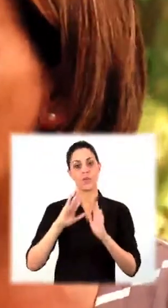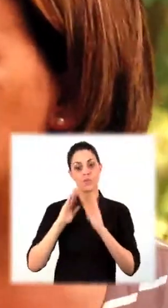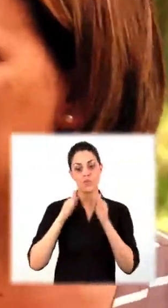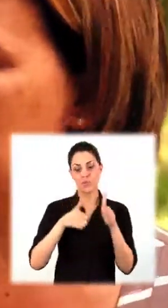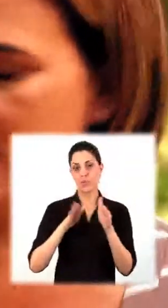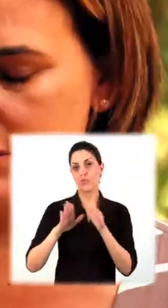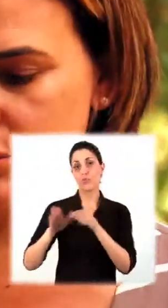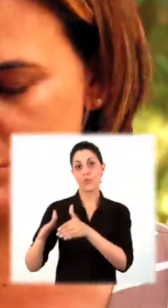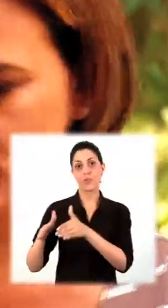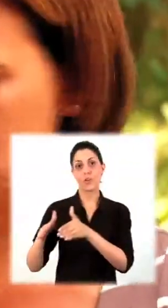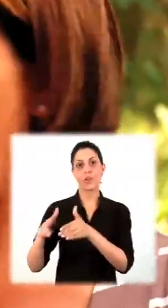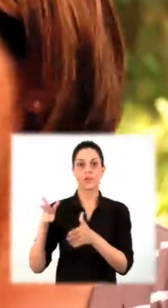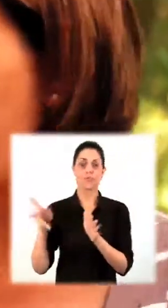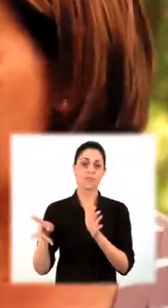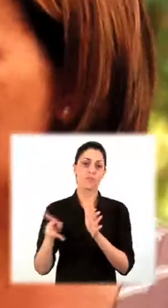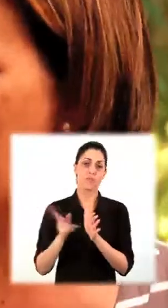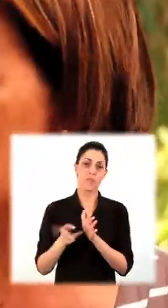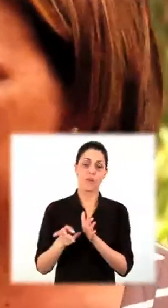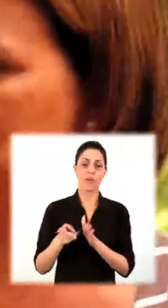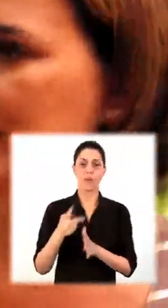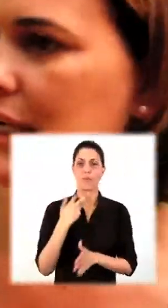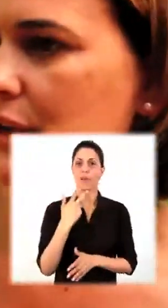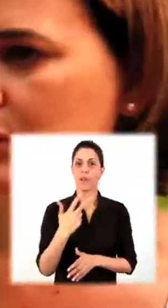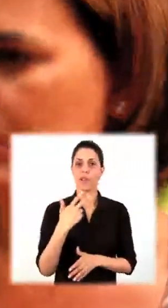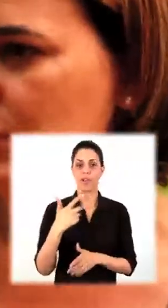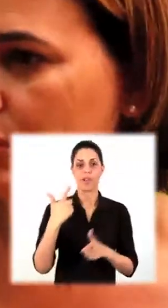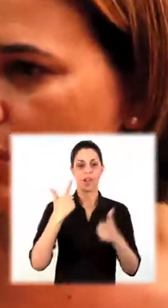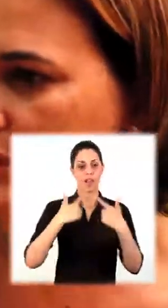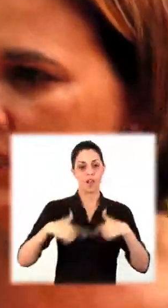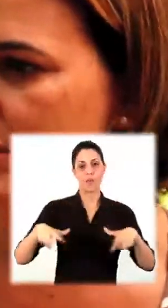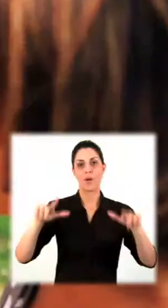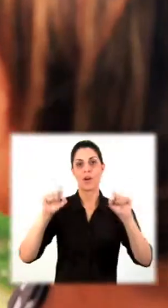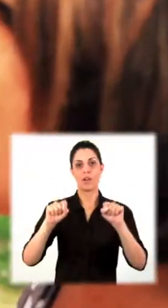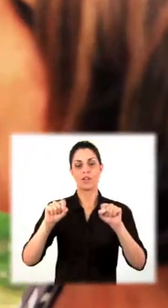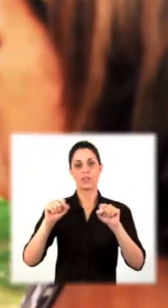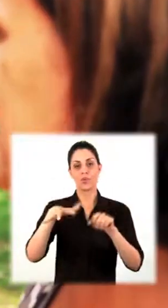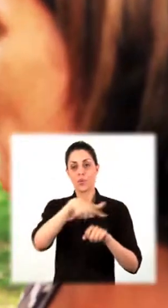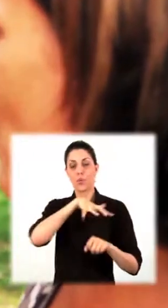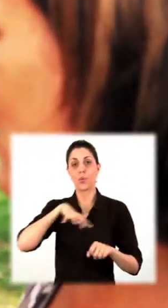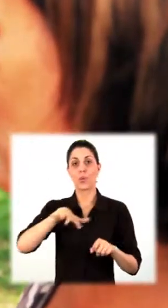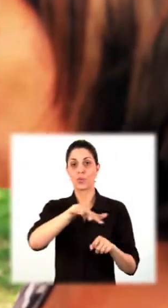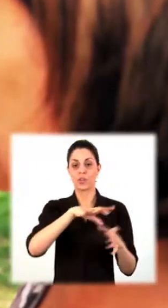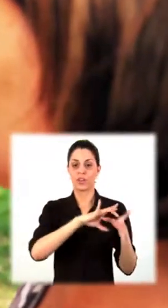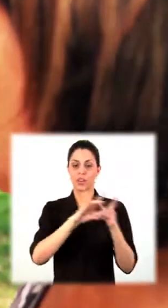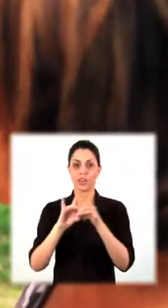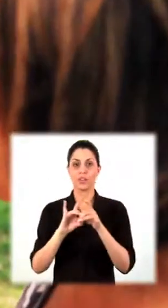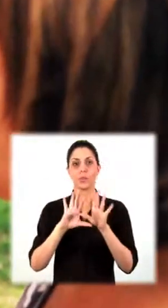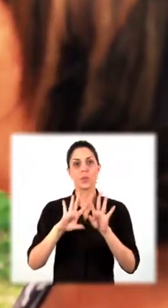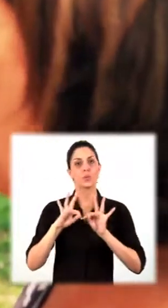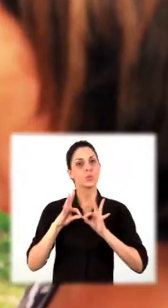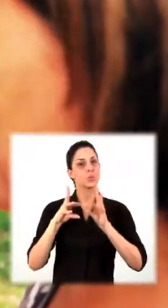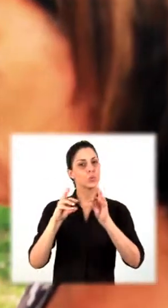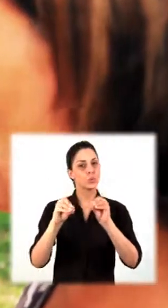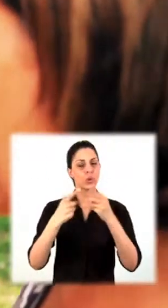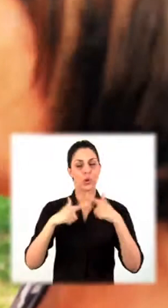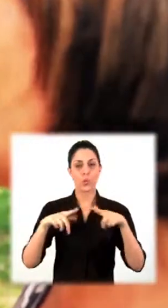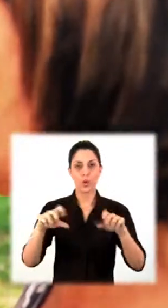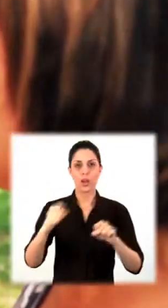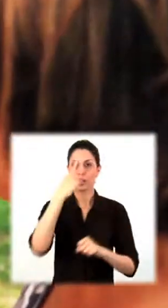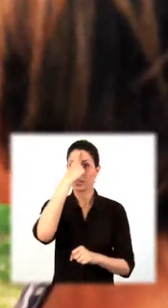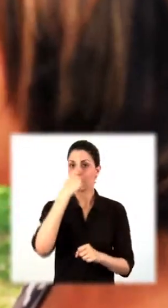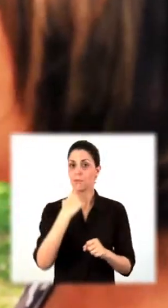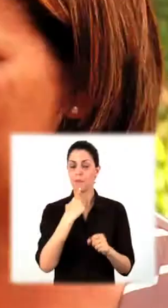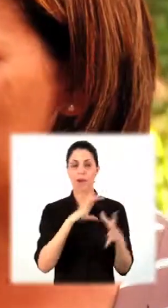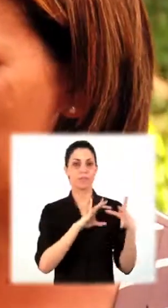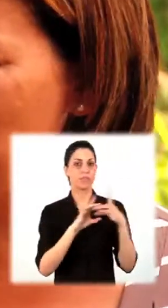o enfoque da própria linguagem que tu está querendo e do contexto, né? Mas tudo é a linguagem,